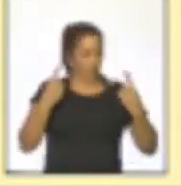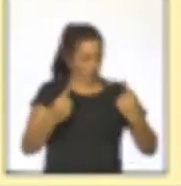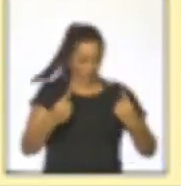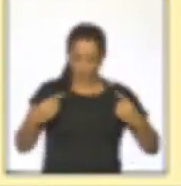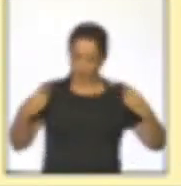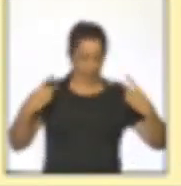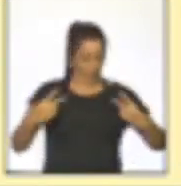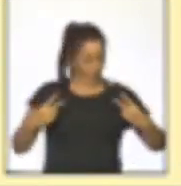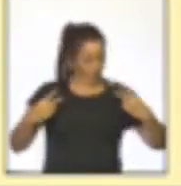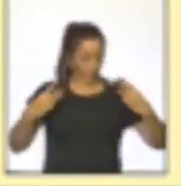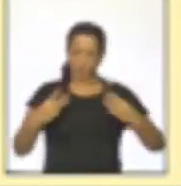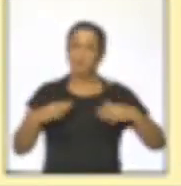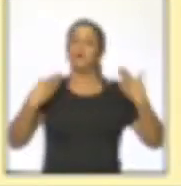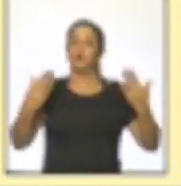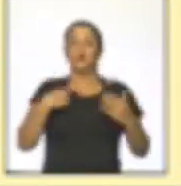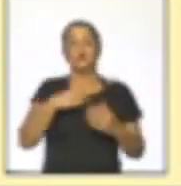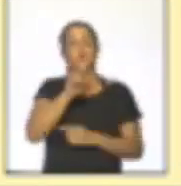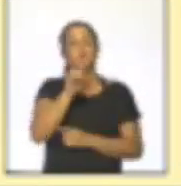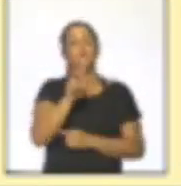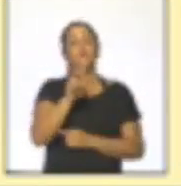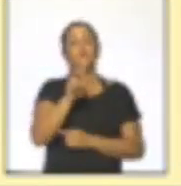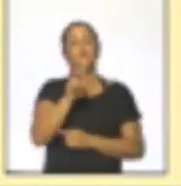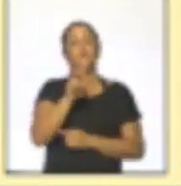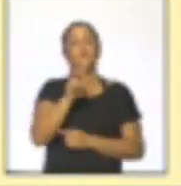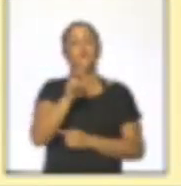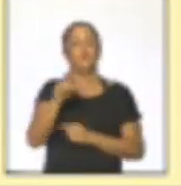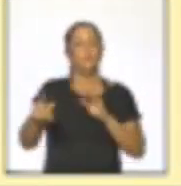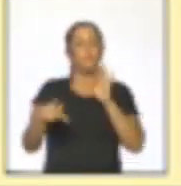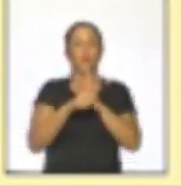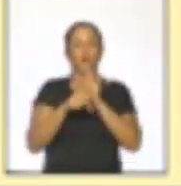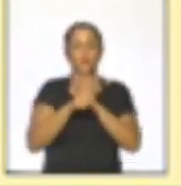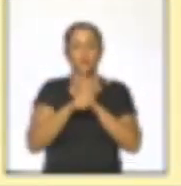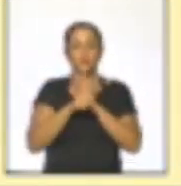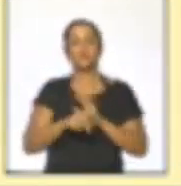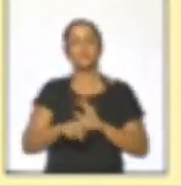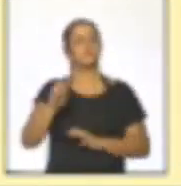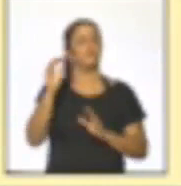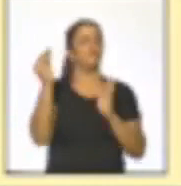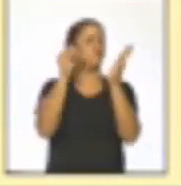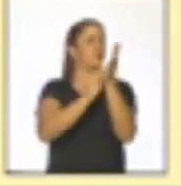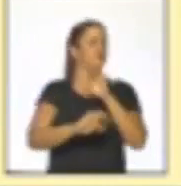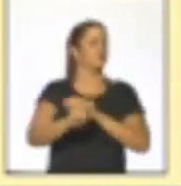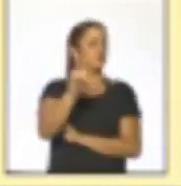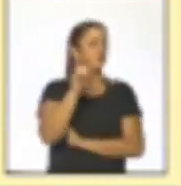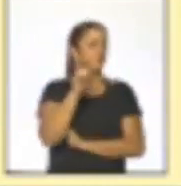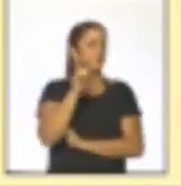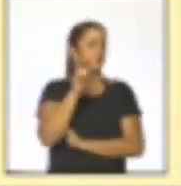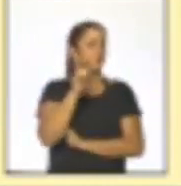dar 125, ó, final 5. Então, vamos colocar aqui 5.